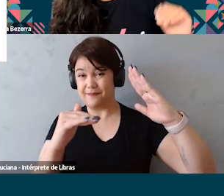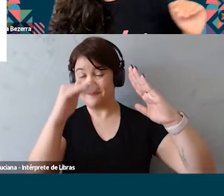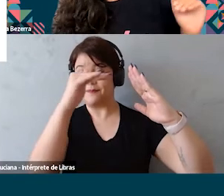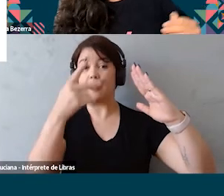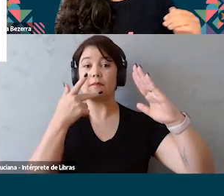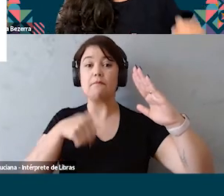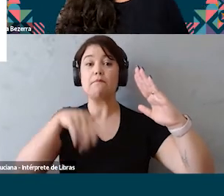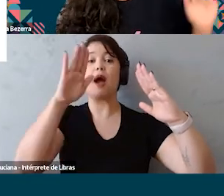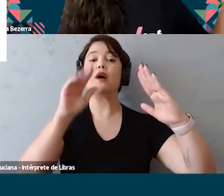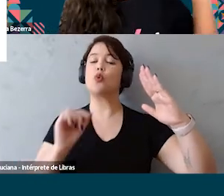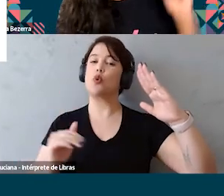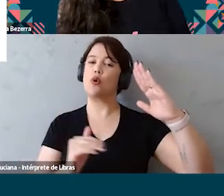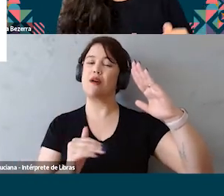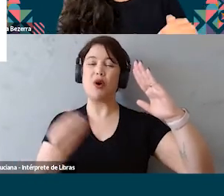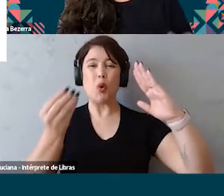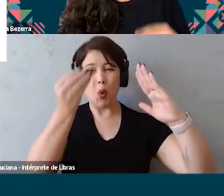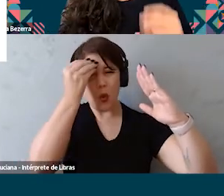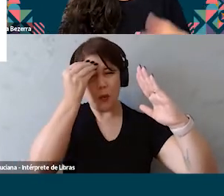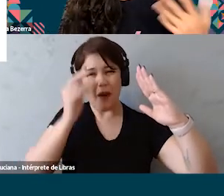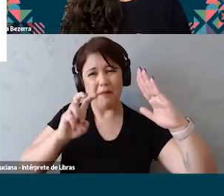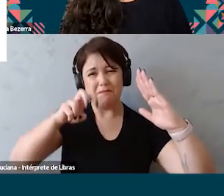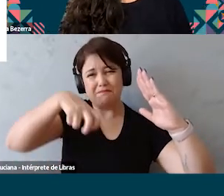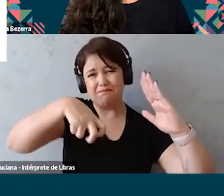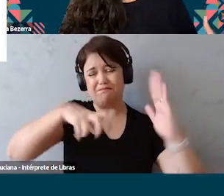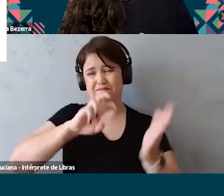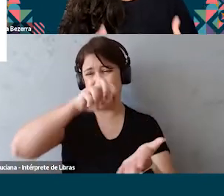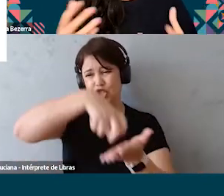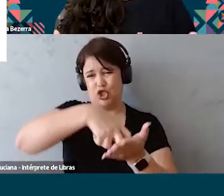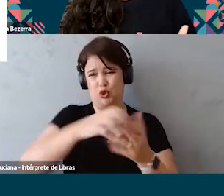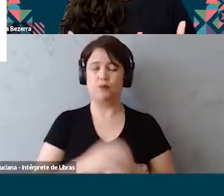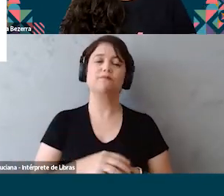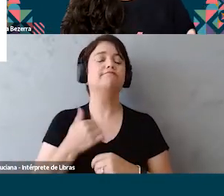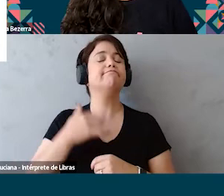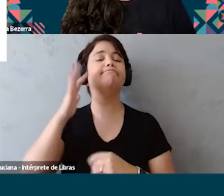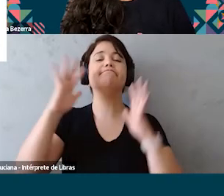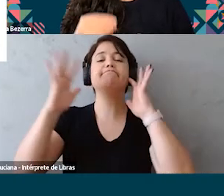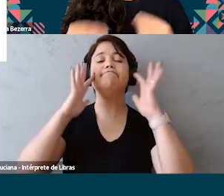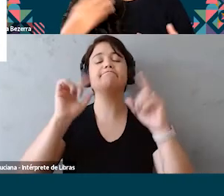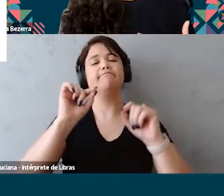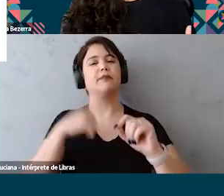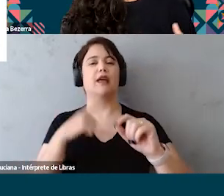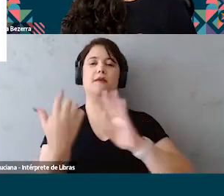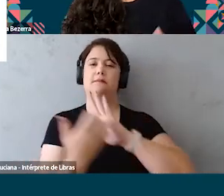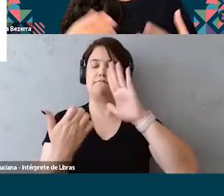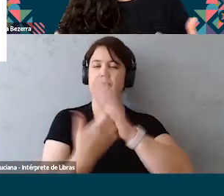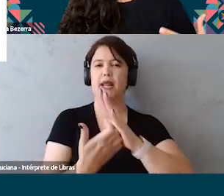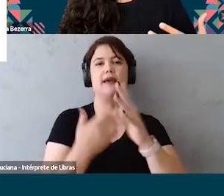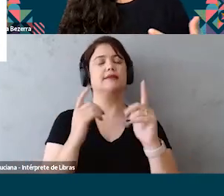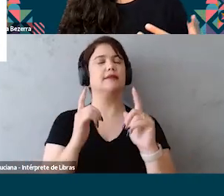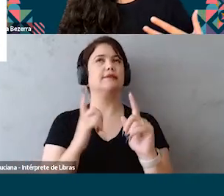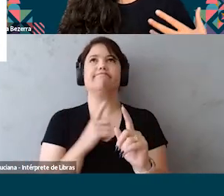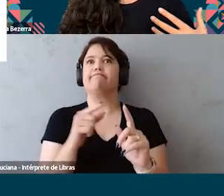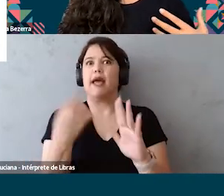você ir por inspiração e encantamento. Vamos começar por baixo. Culpa e punição. Imagina que você tem uma empresa e aí